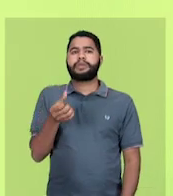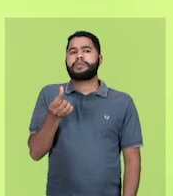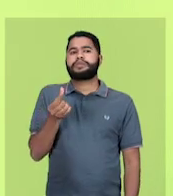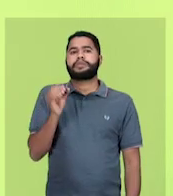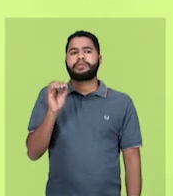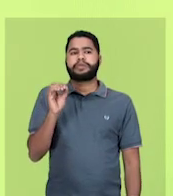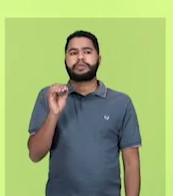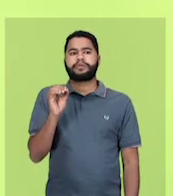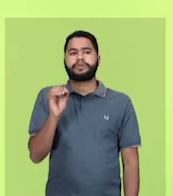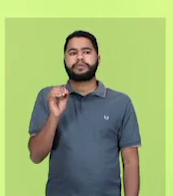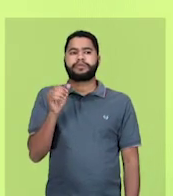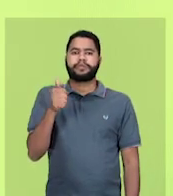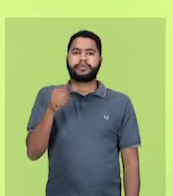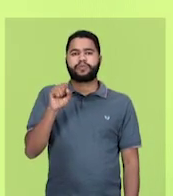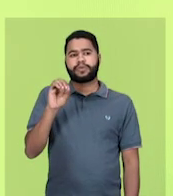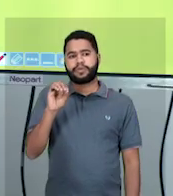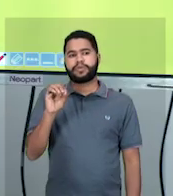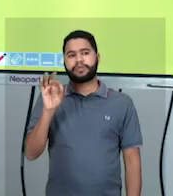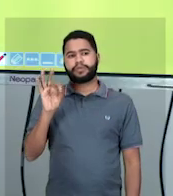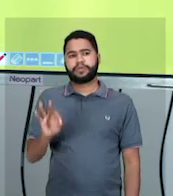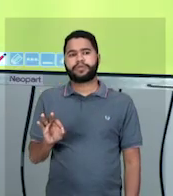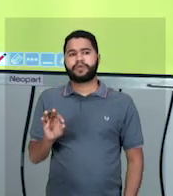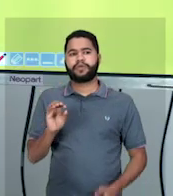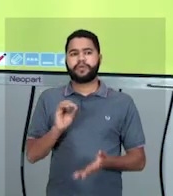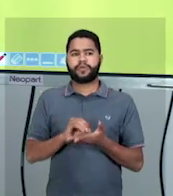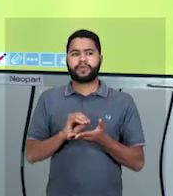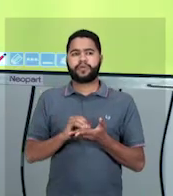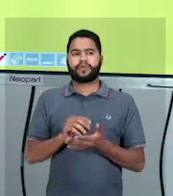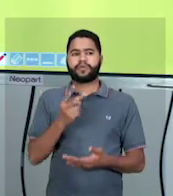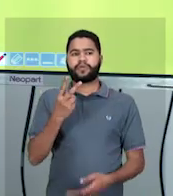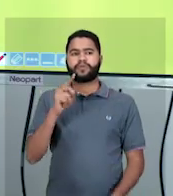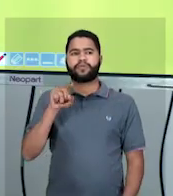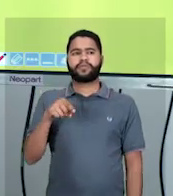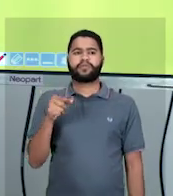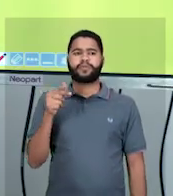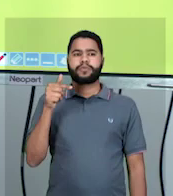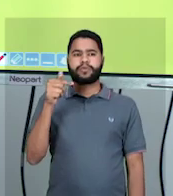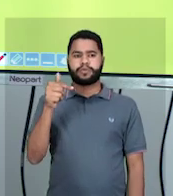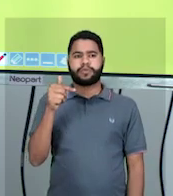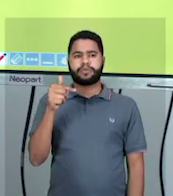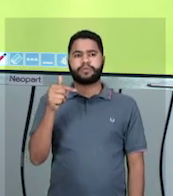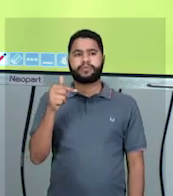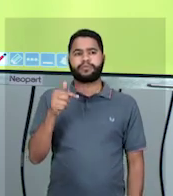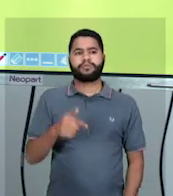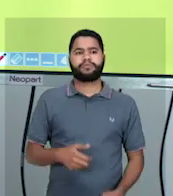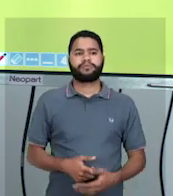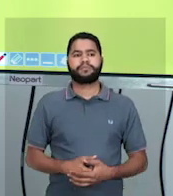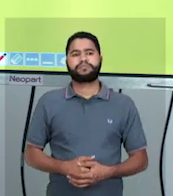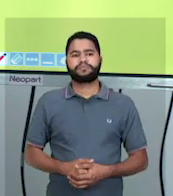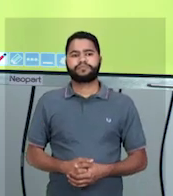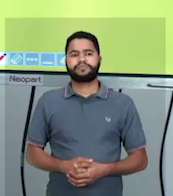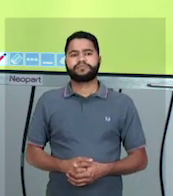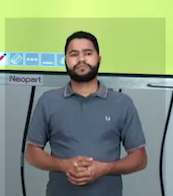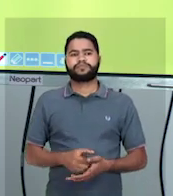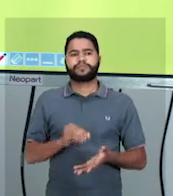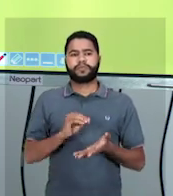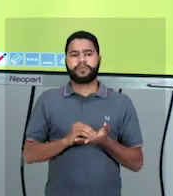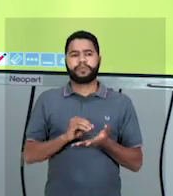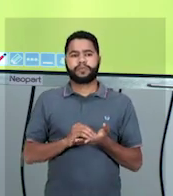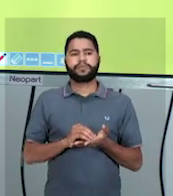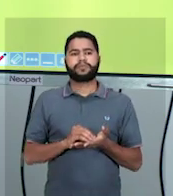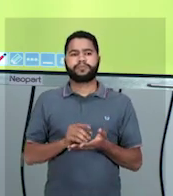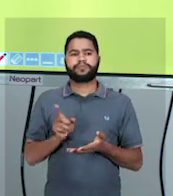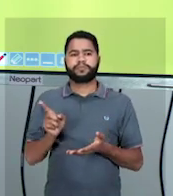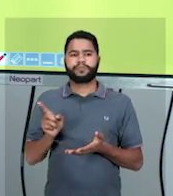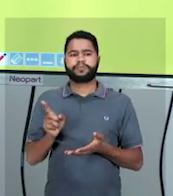60 né daria 180 certinho então falta que 2.7 2.700 7 que vai ficar faltando aqui